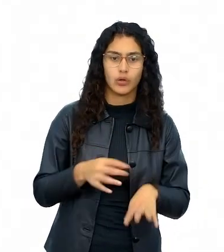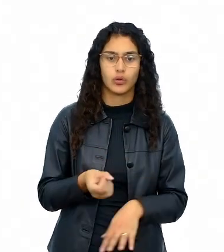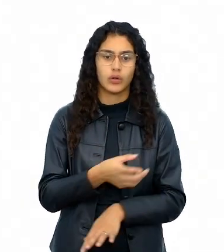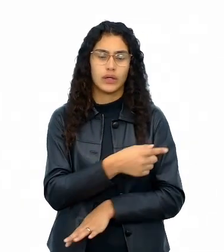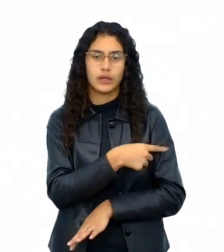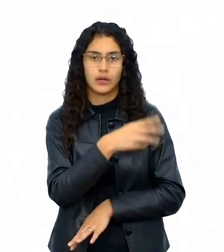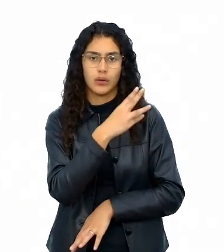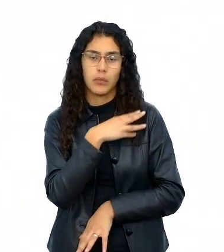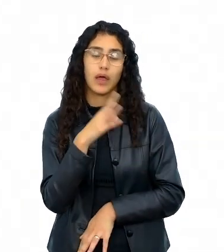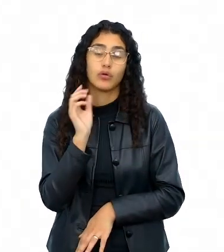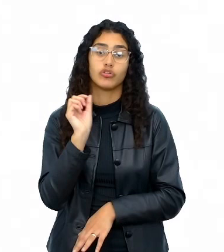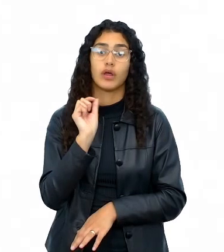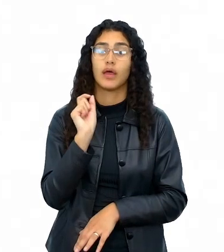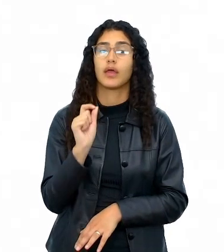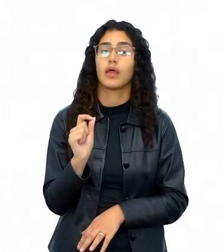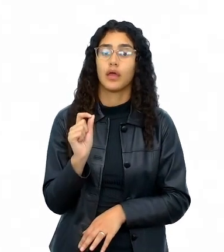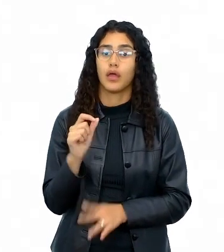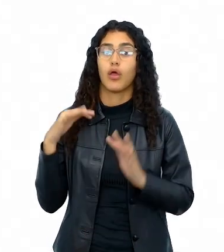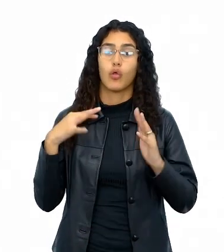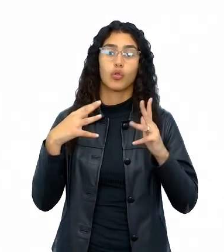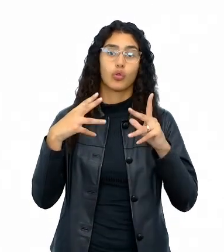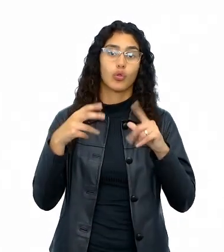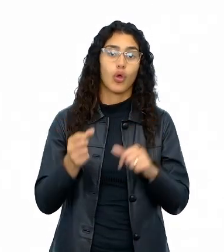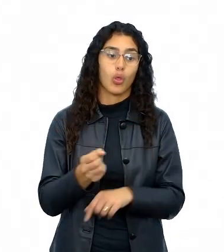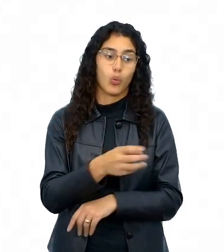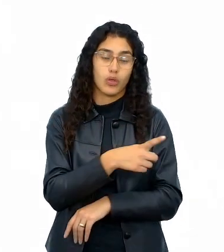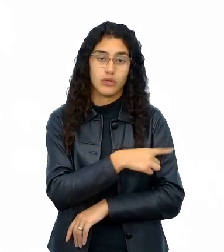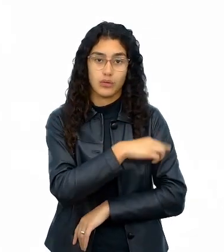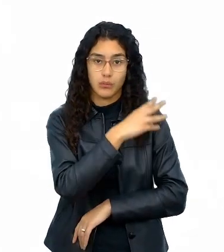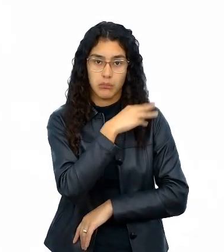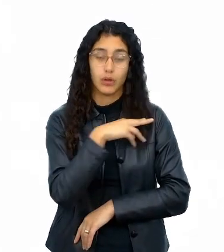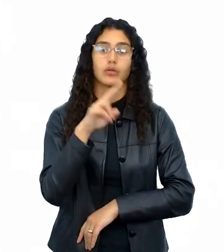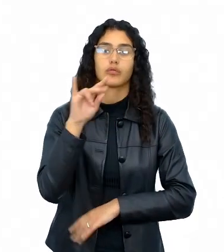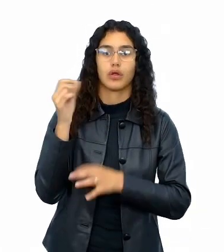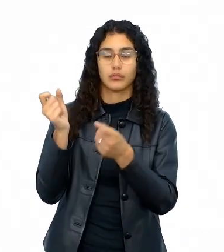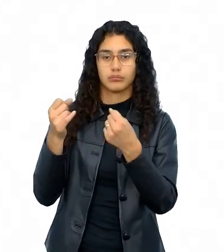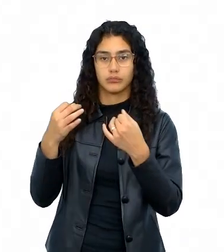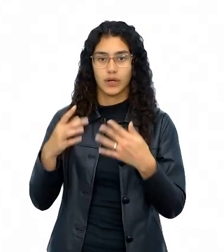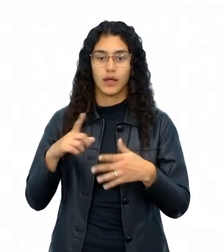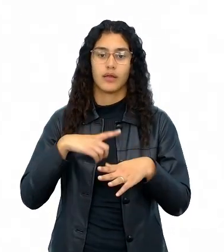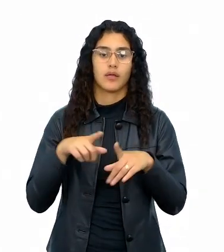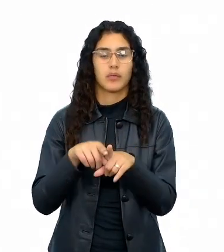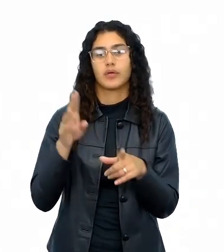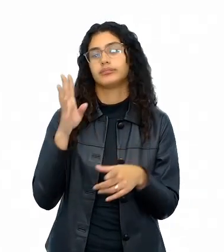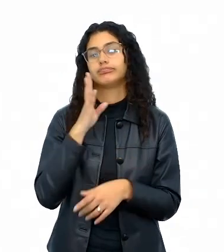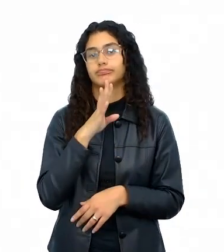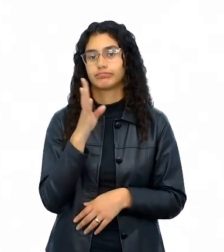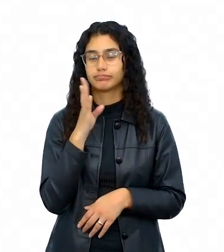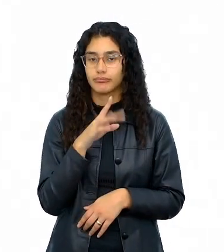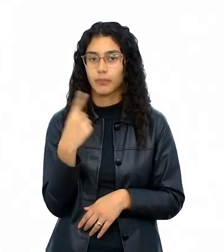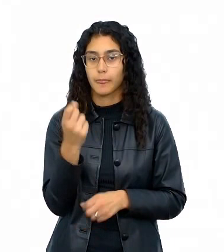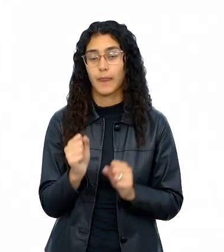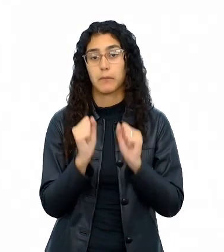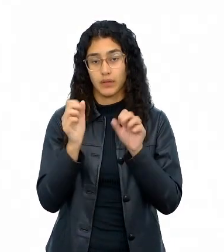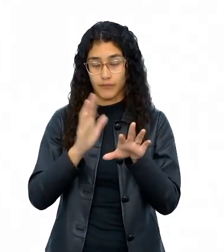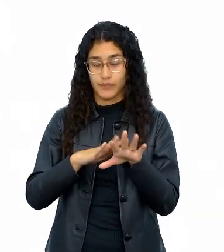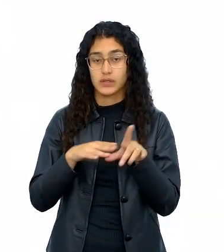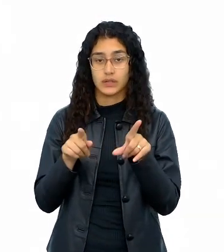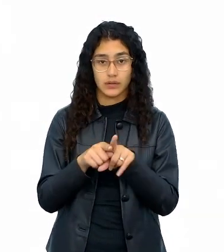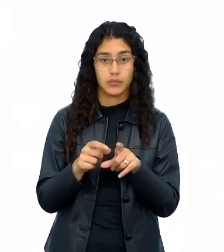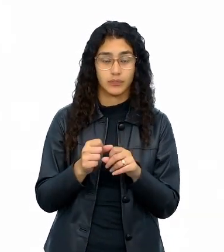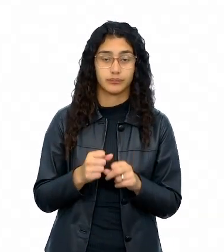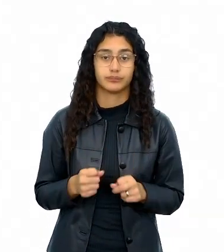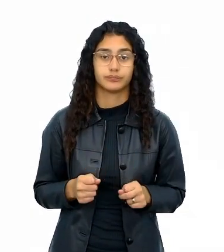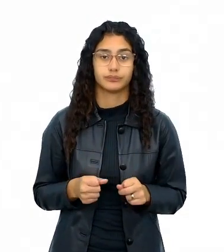médio, já que todo o ensino médio vai falar de fissão. Olha que bacana. A gente vai poder fazer um grupão